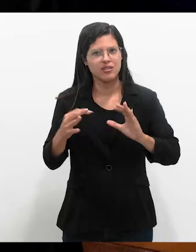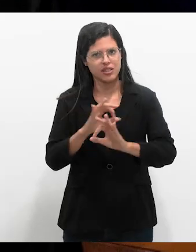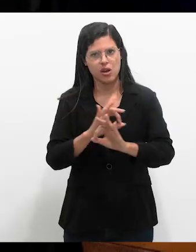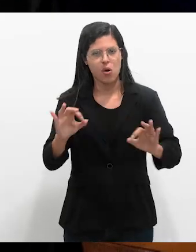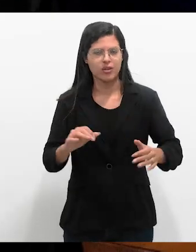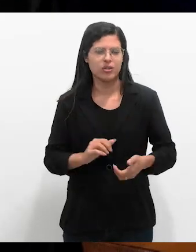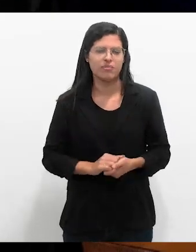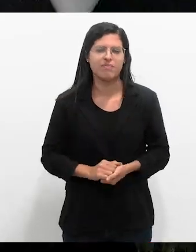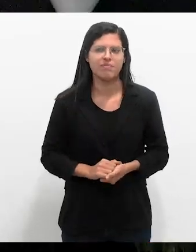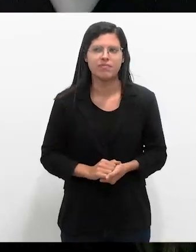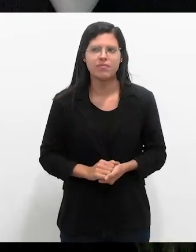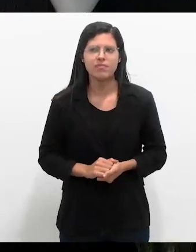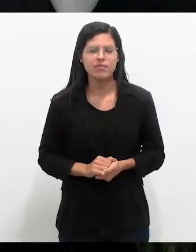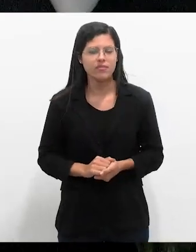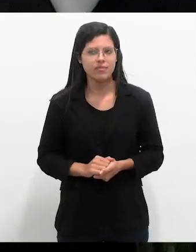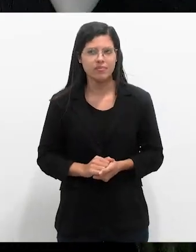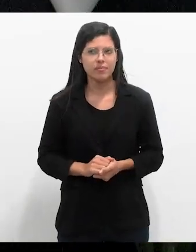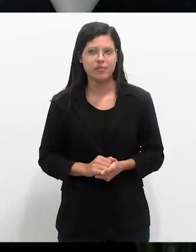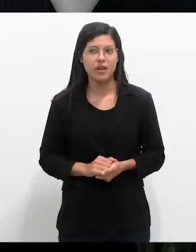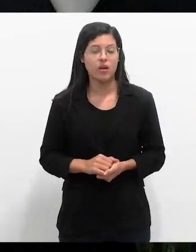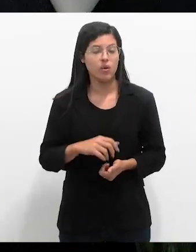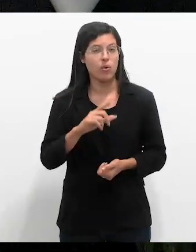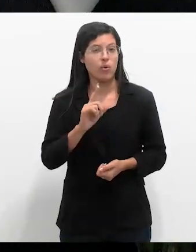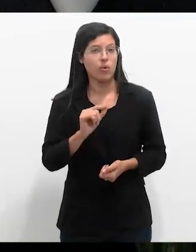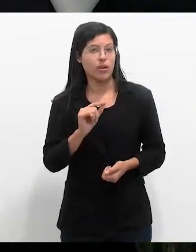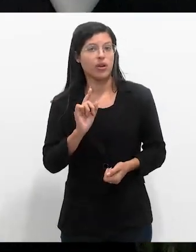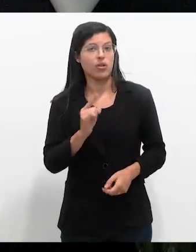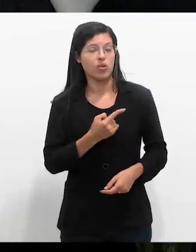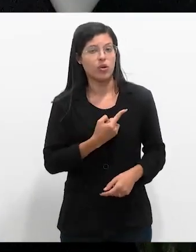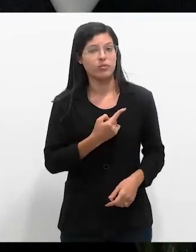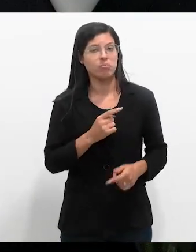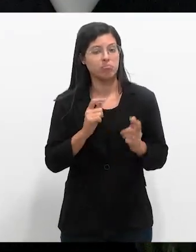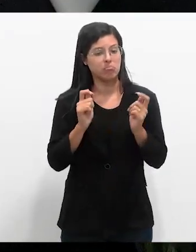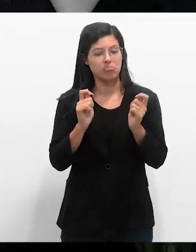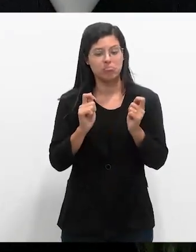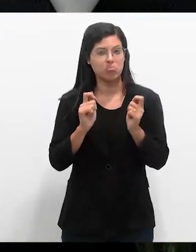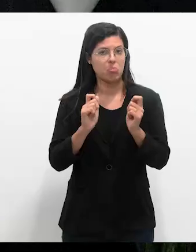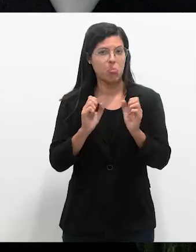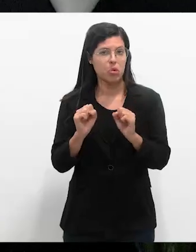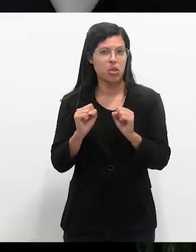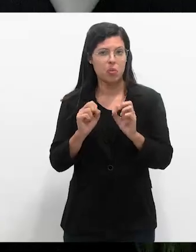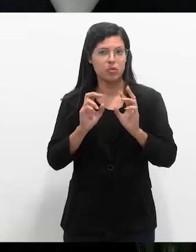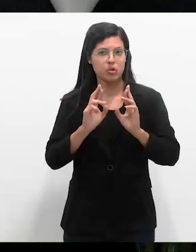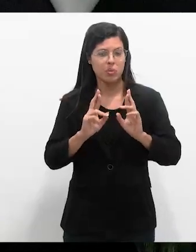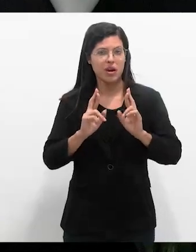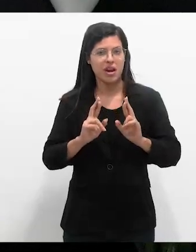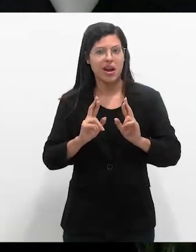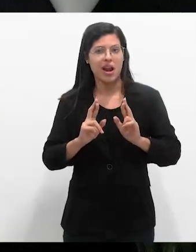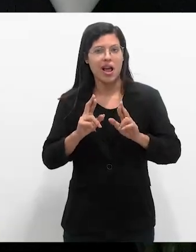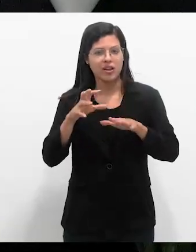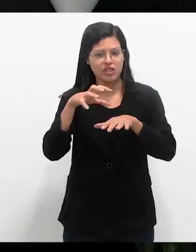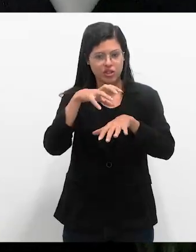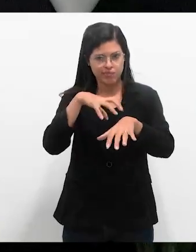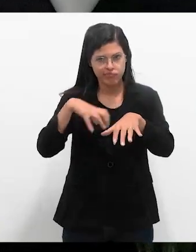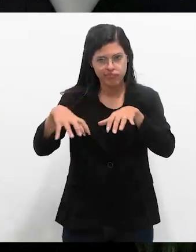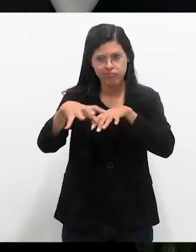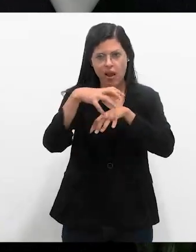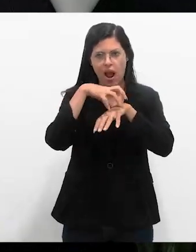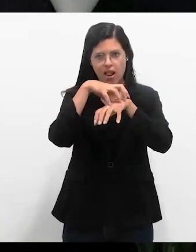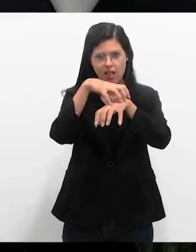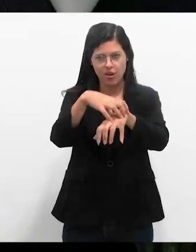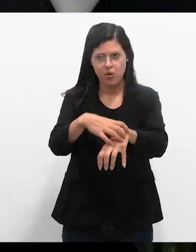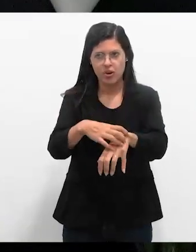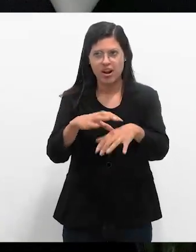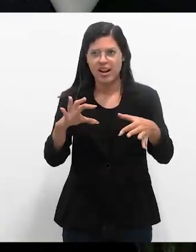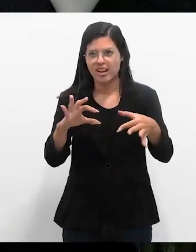vai ser ótimo. O que nós podemos esperar de alegorias no que diz respeito